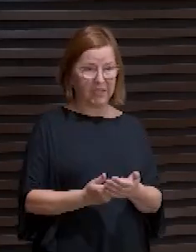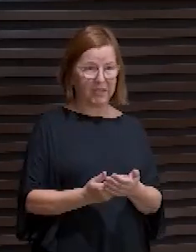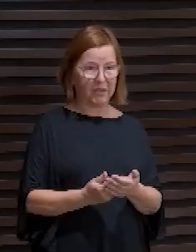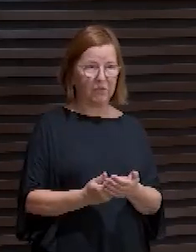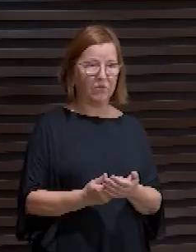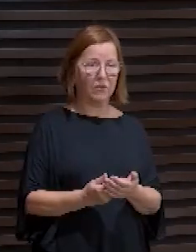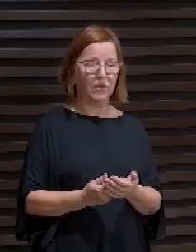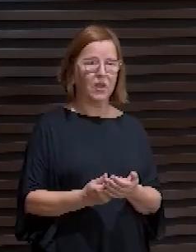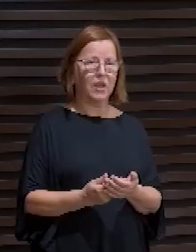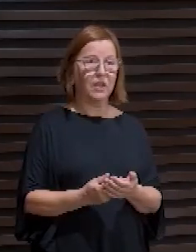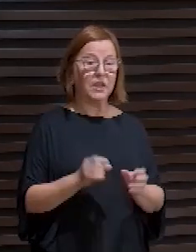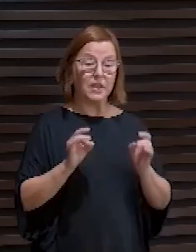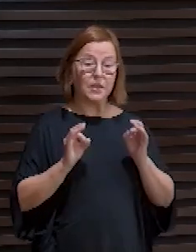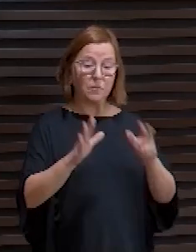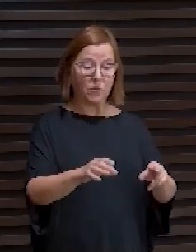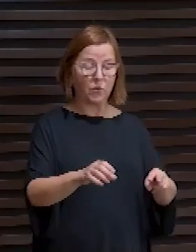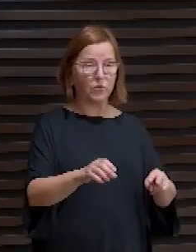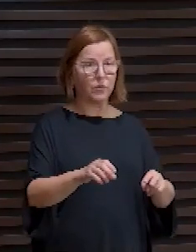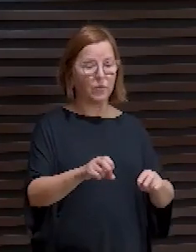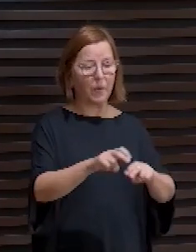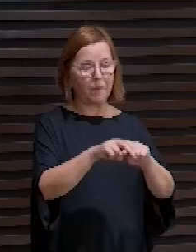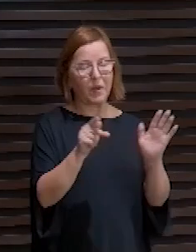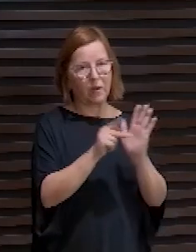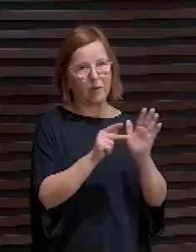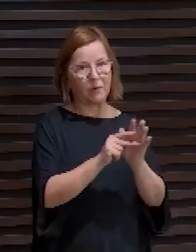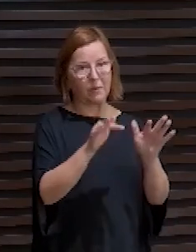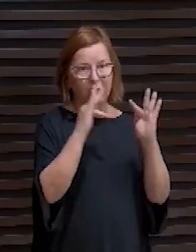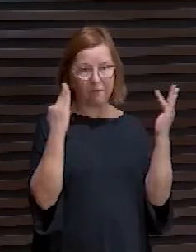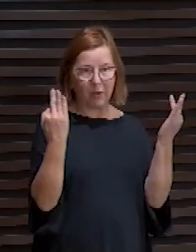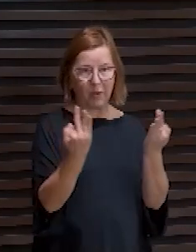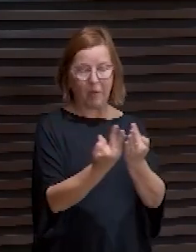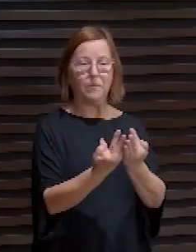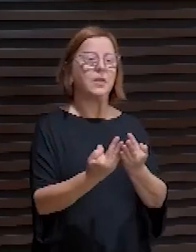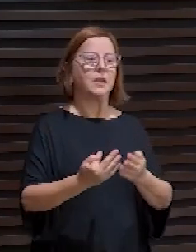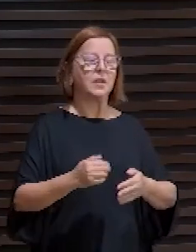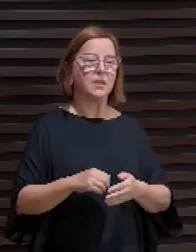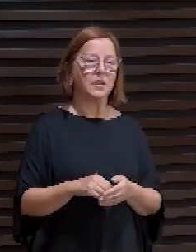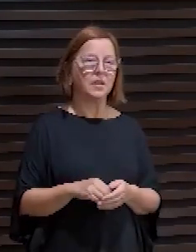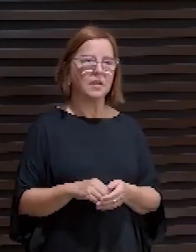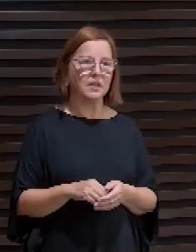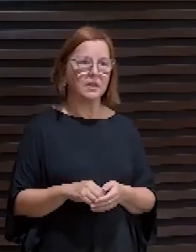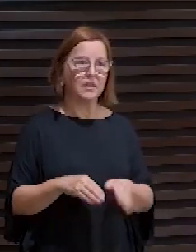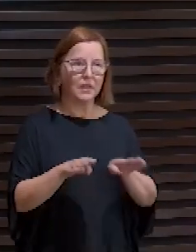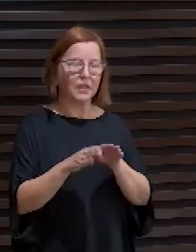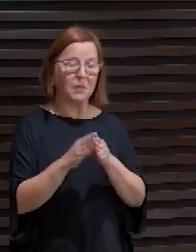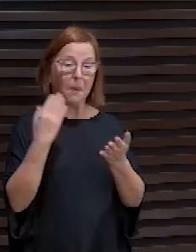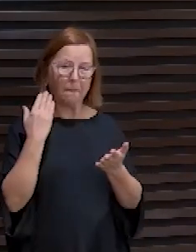seus familiares que se opunham à fé cristã. E ainda eles estavam perdendo todos